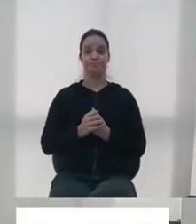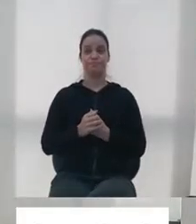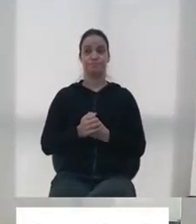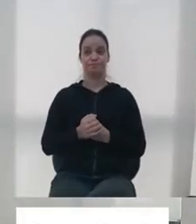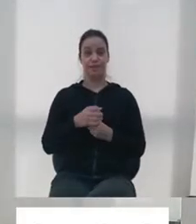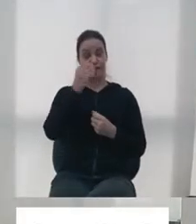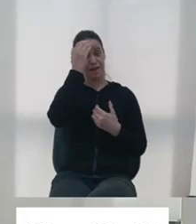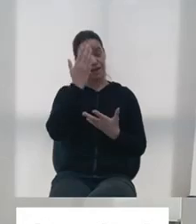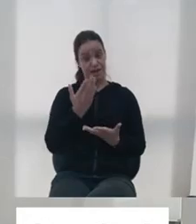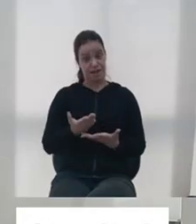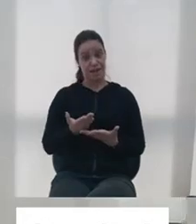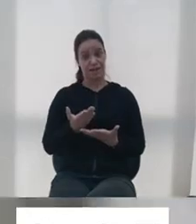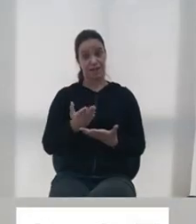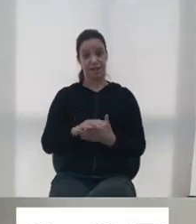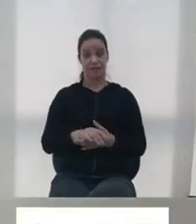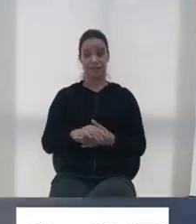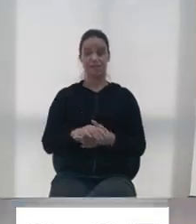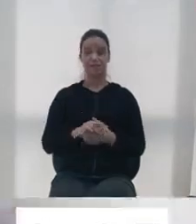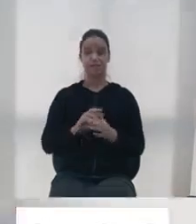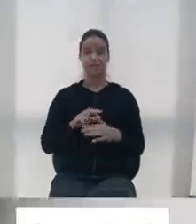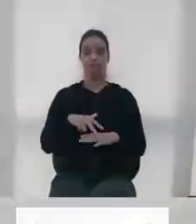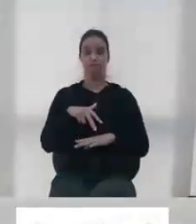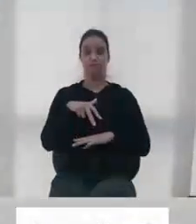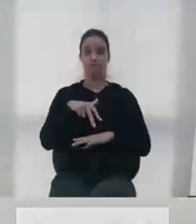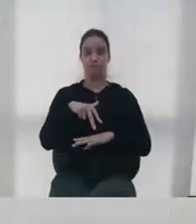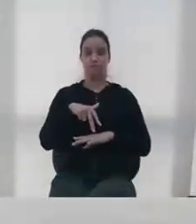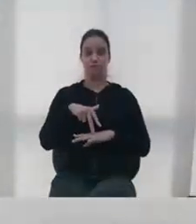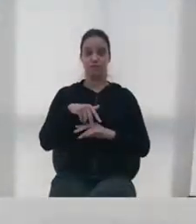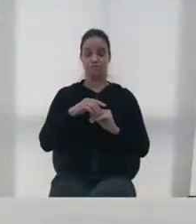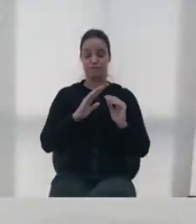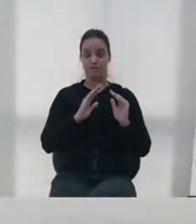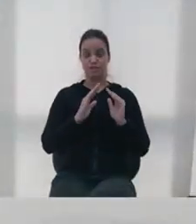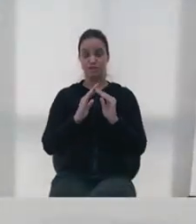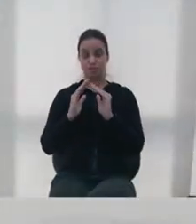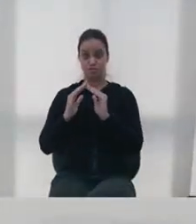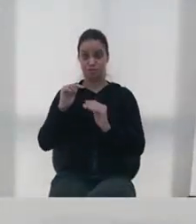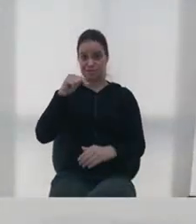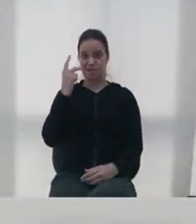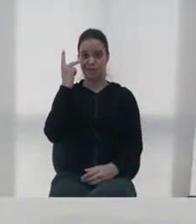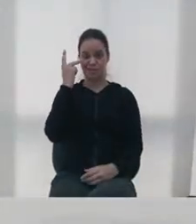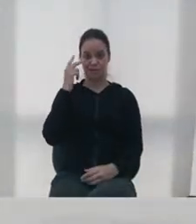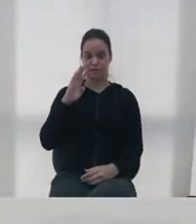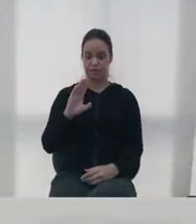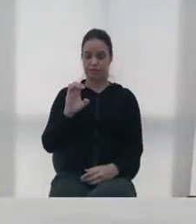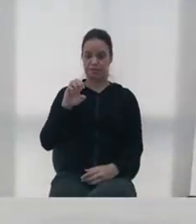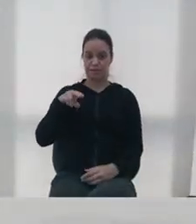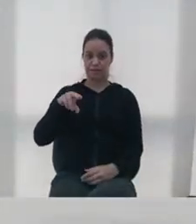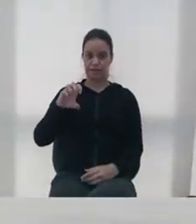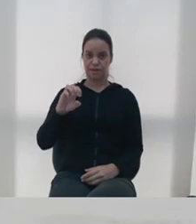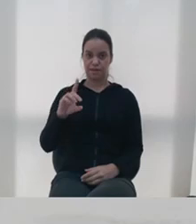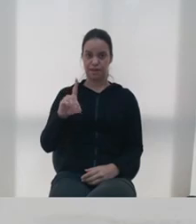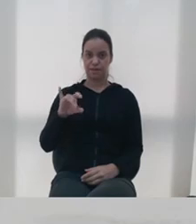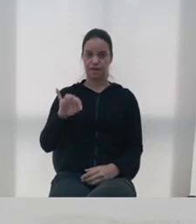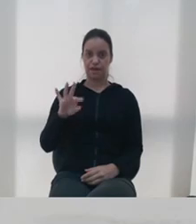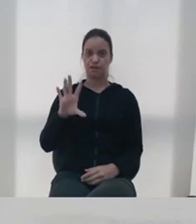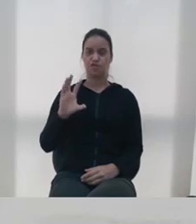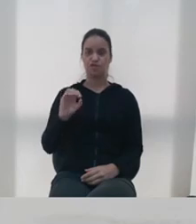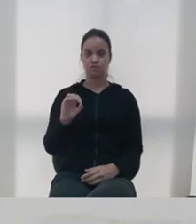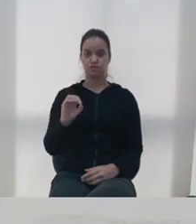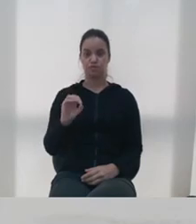Agradeço a manifestação do representante da União dos Movimentos de Moradia de São Paulo, Benedito Roberto Barbosa.